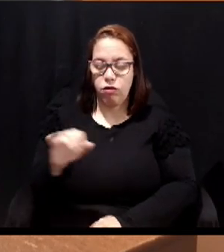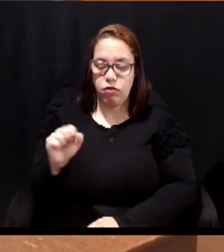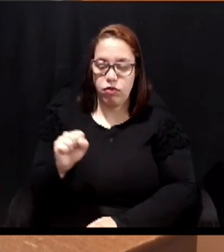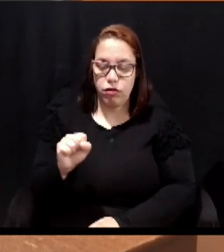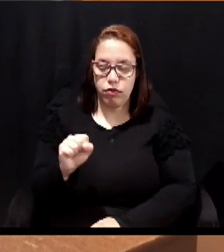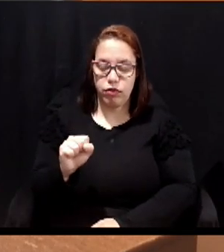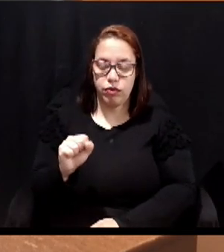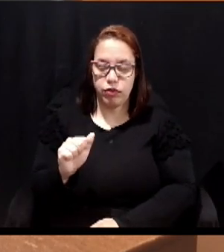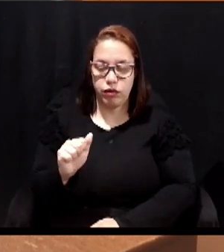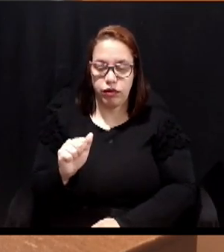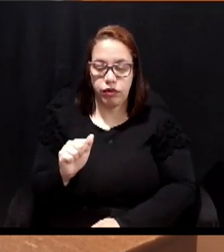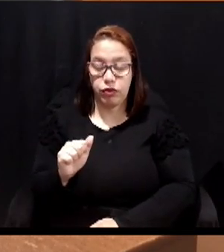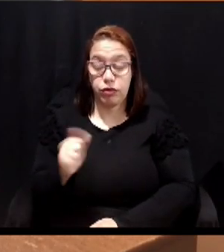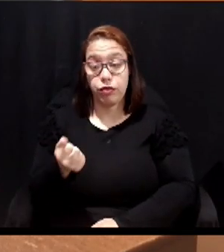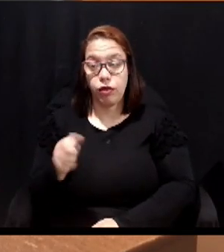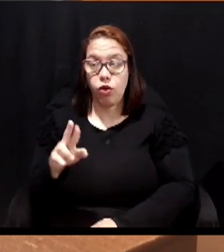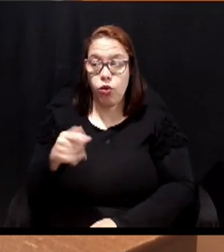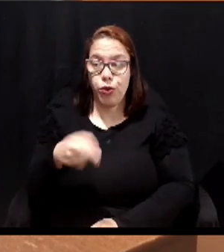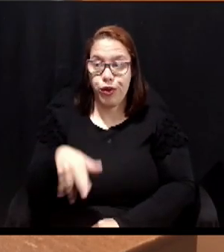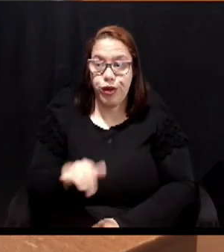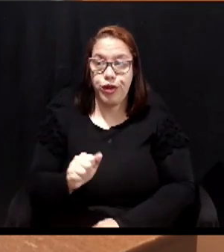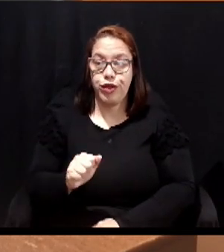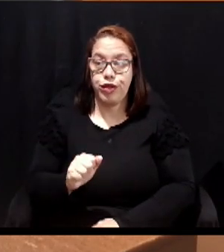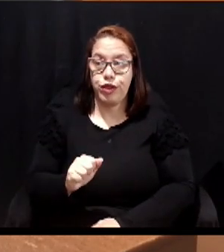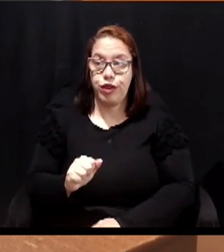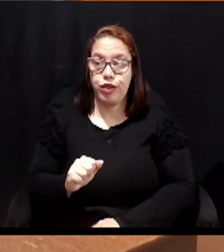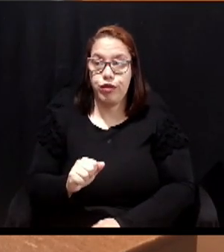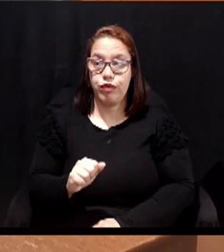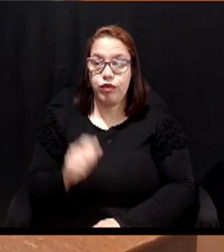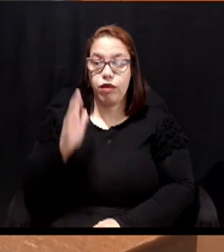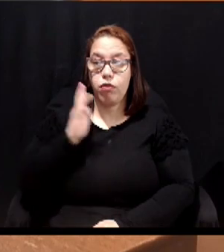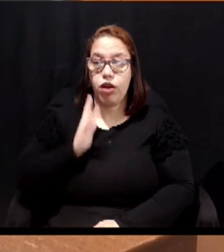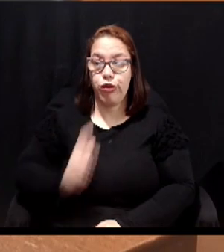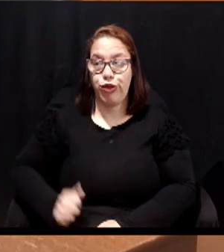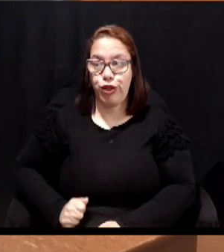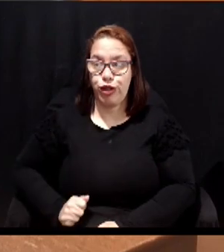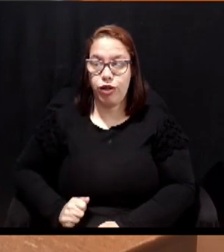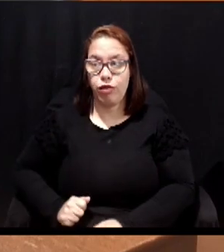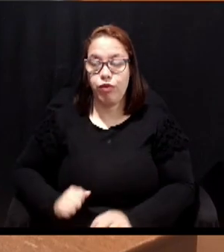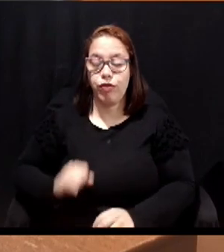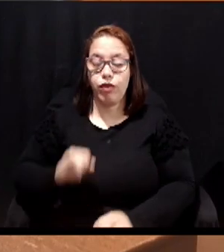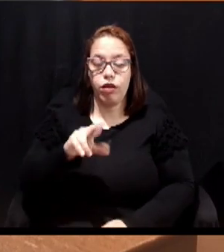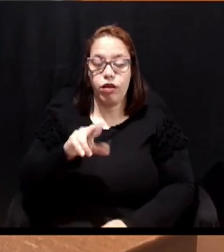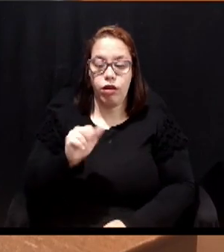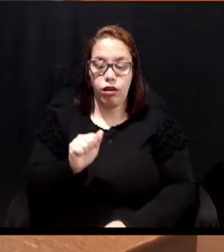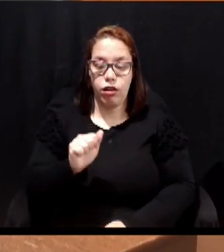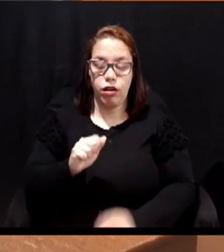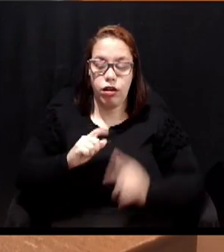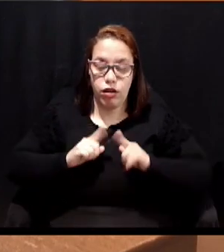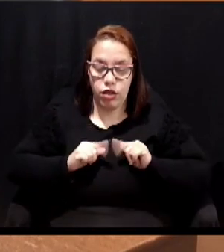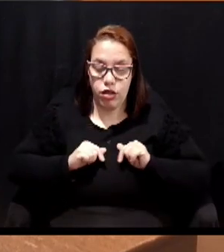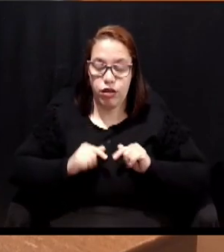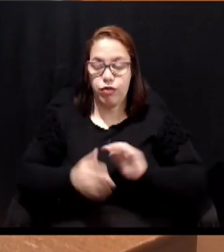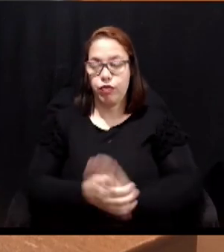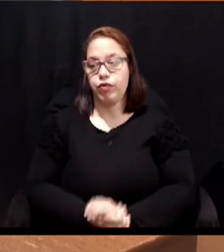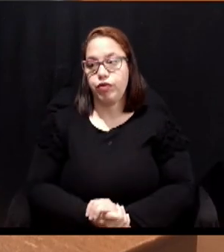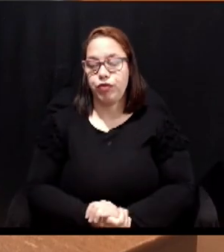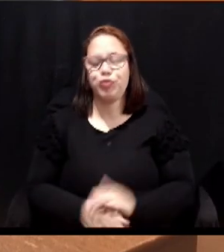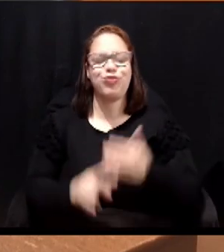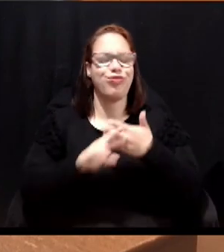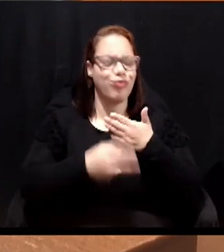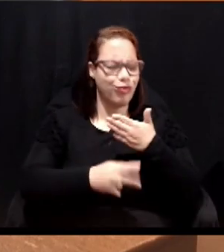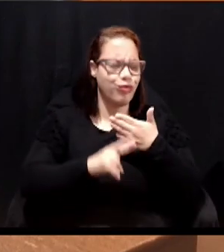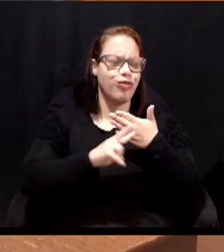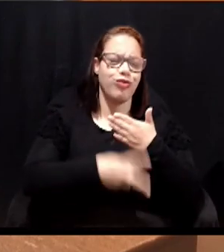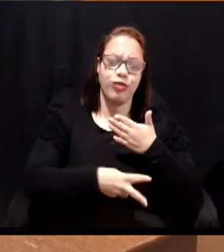Irã, o quanto que isso também impacta no nosso comércio aqui. A gente sabe que isso impacta muito quando a gente fala